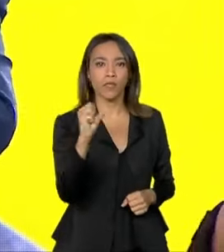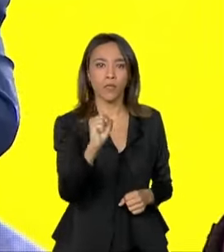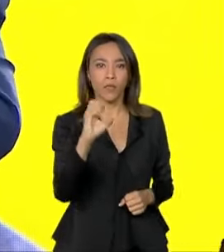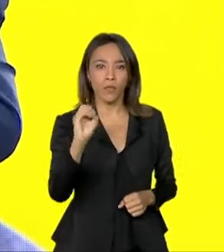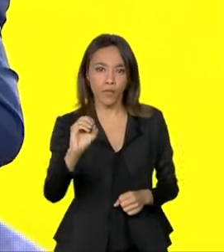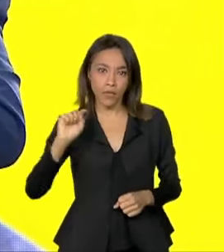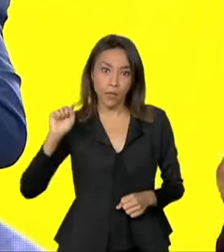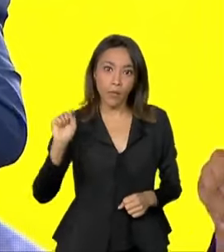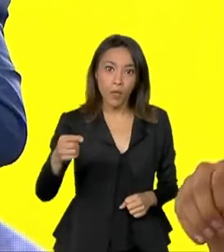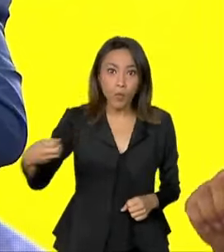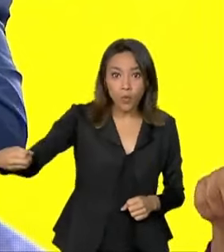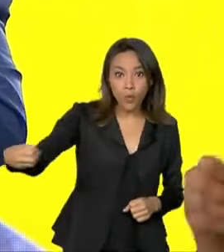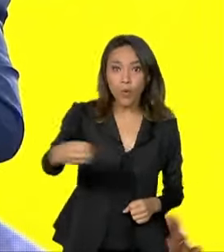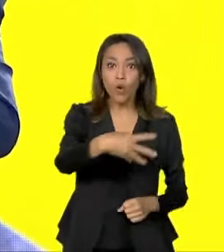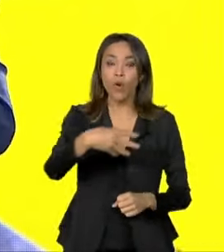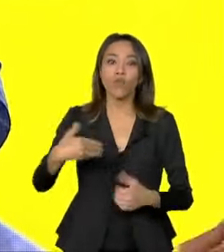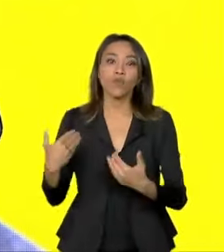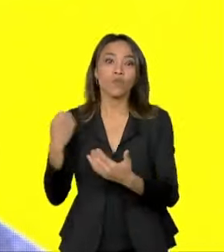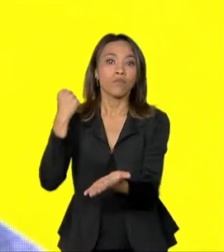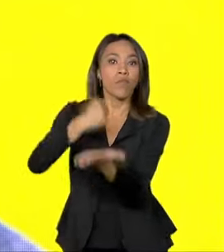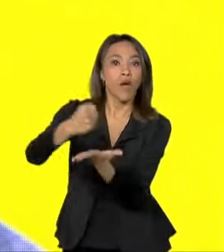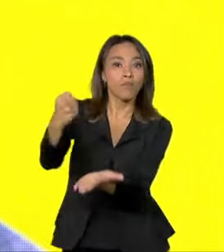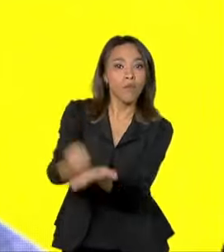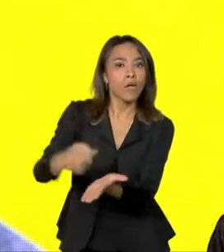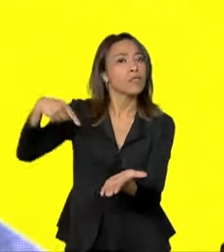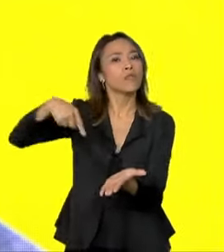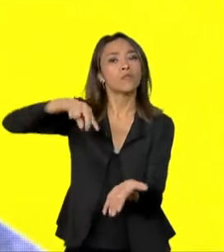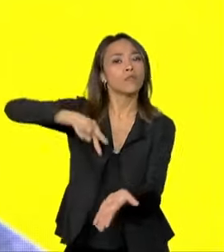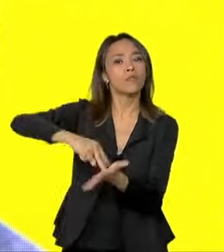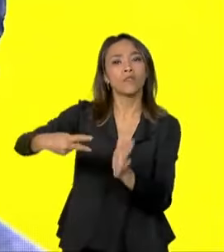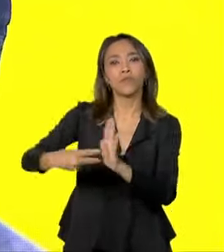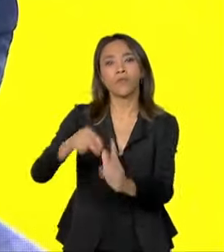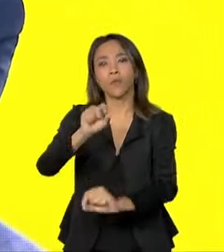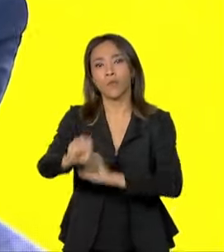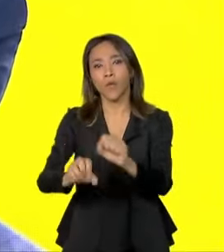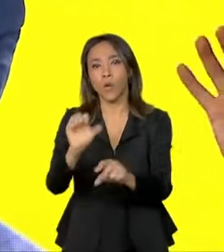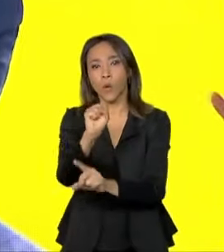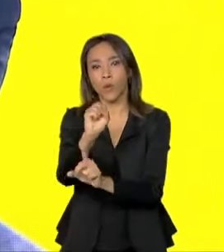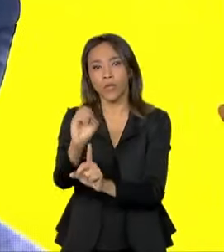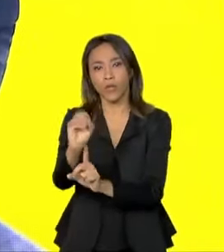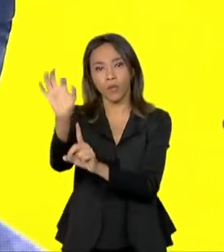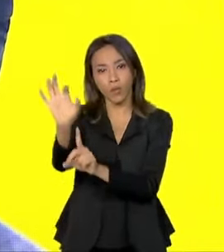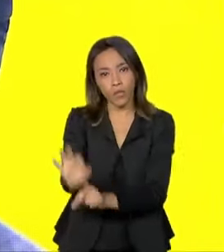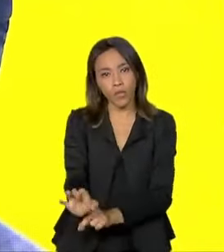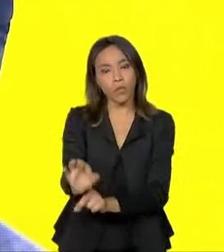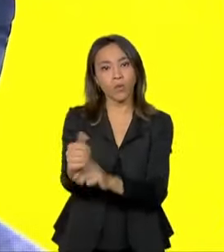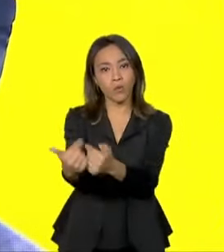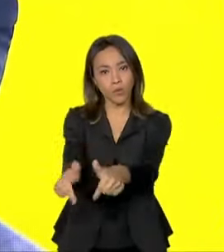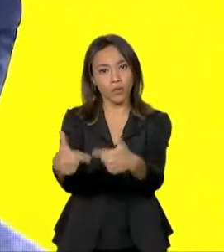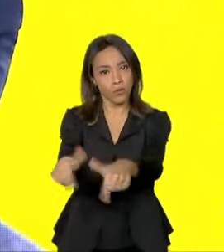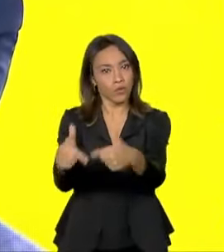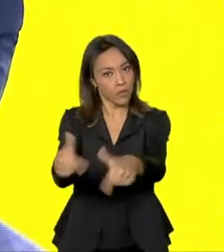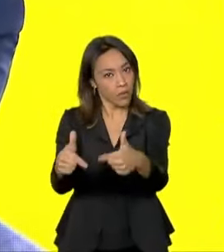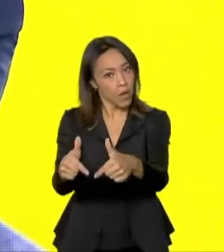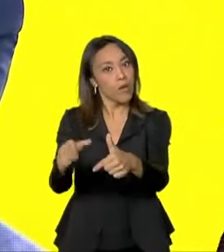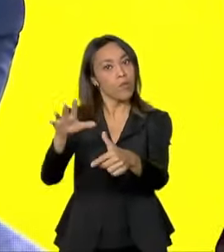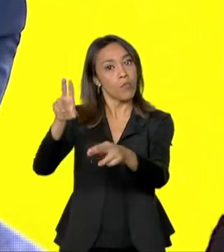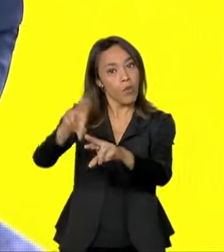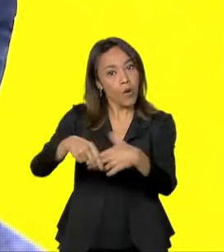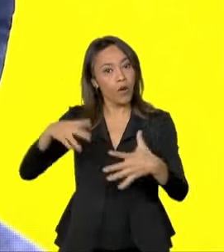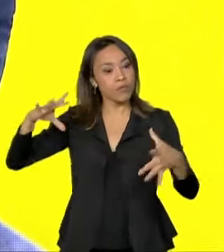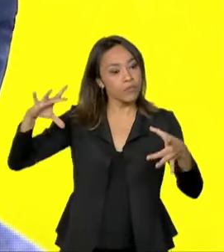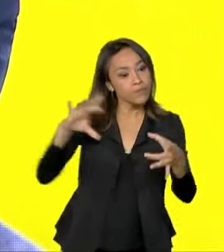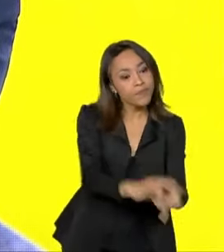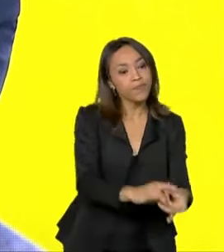1.480.000 novos empregos, representou 80% dos empregos originários desse setor dos